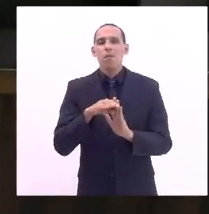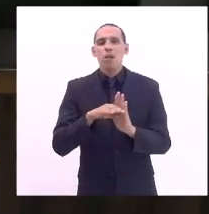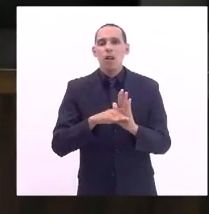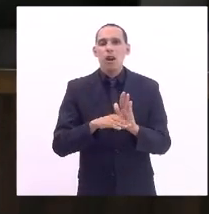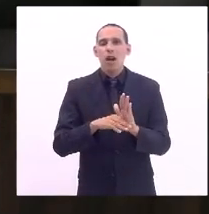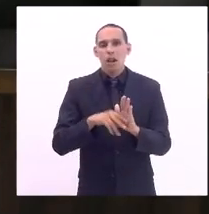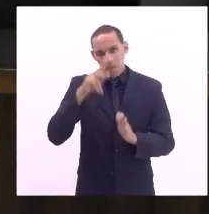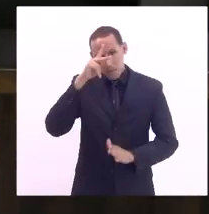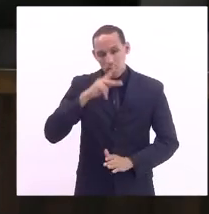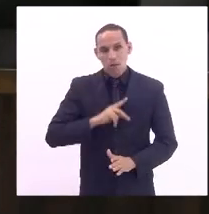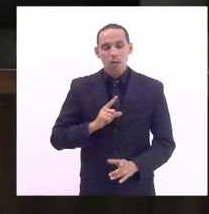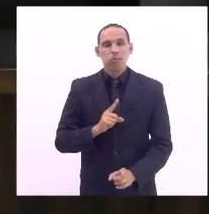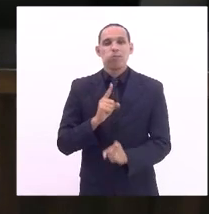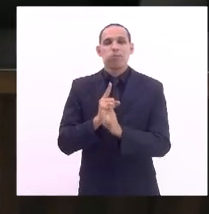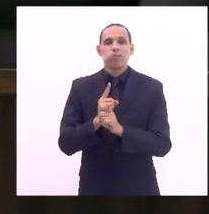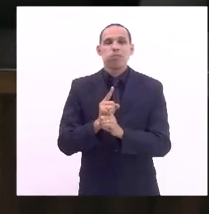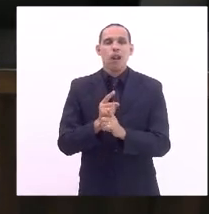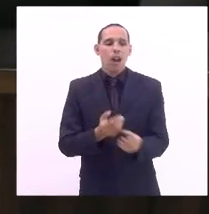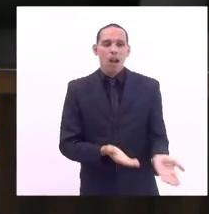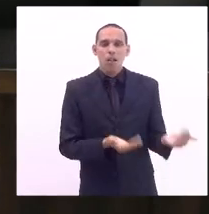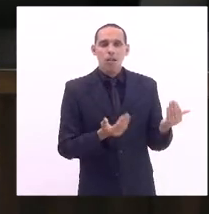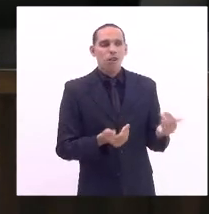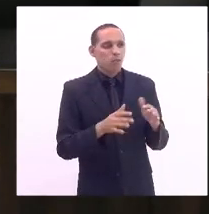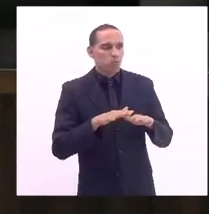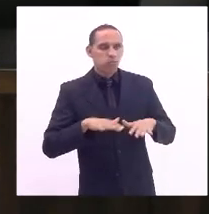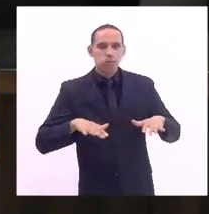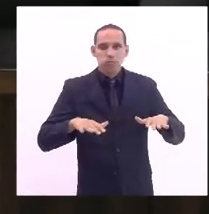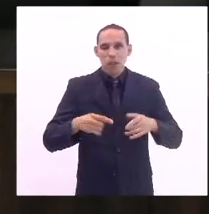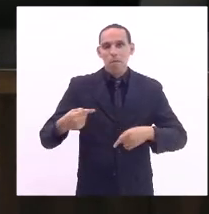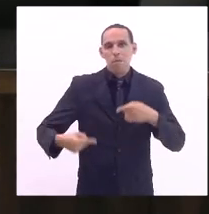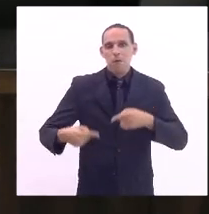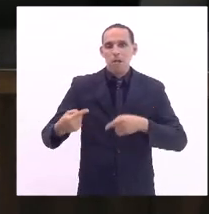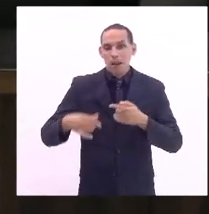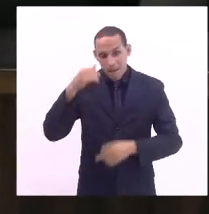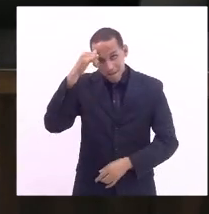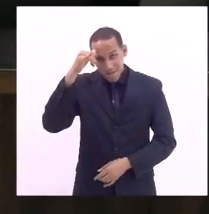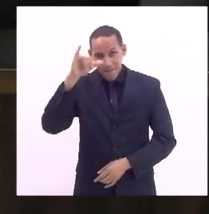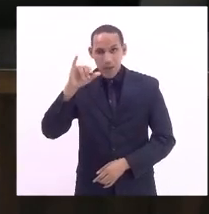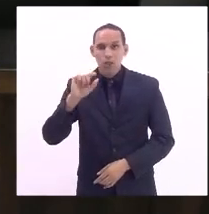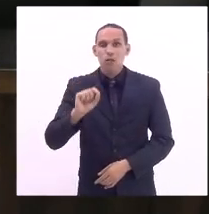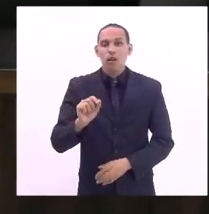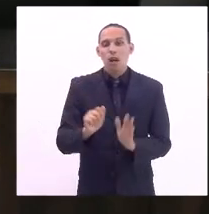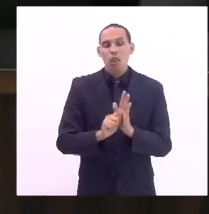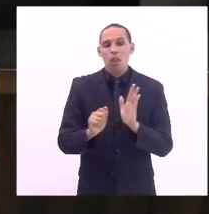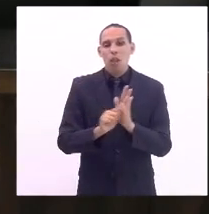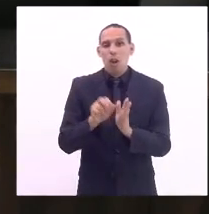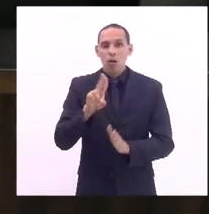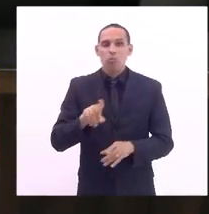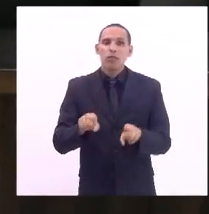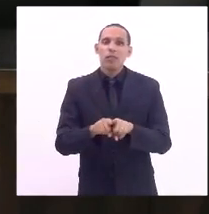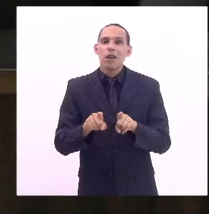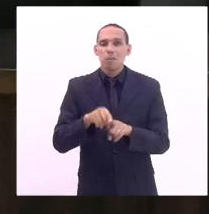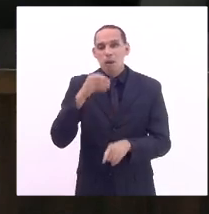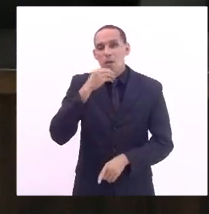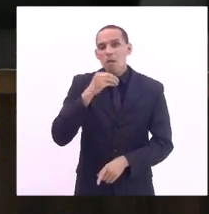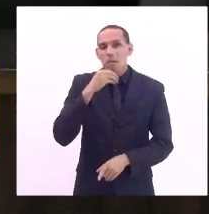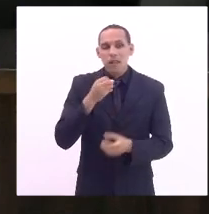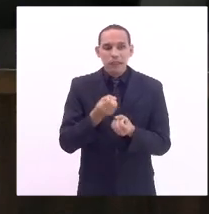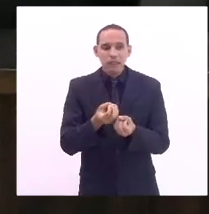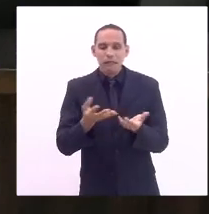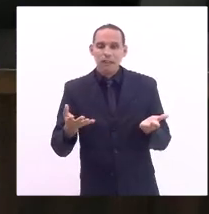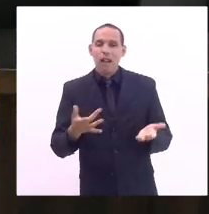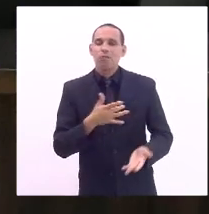voltado aos adolescentes do Estado do Rio de Janeiro, visando potencializar as políticas de prevenção ao uso de drogas e geração de oportunidades